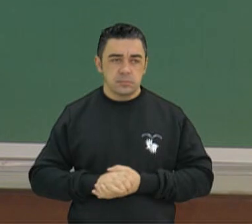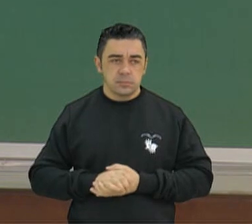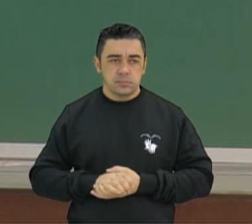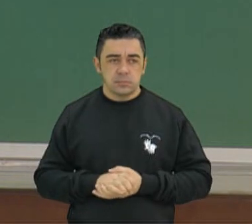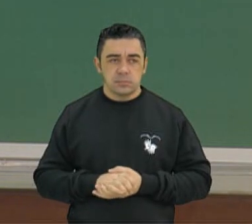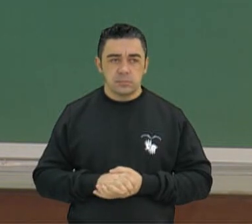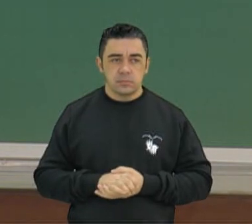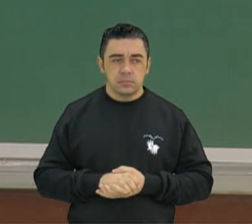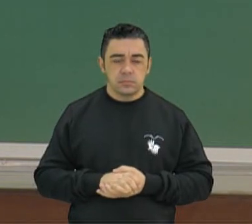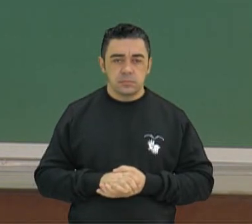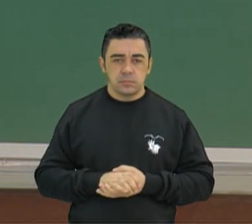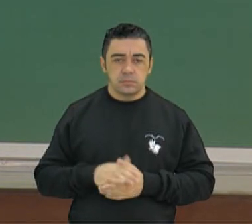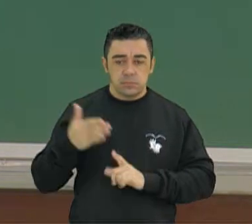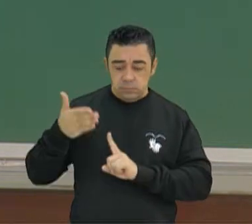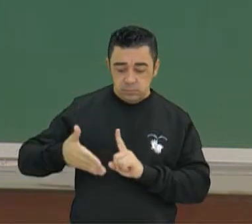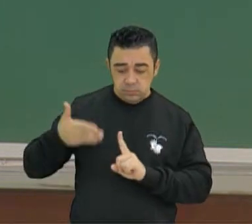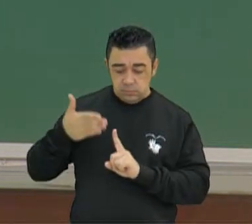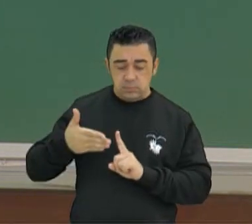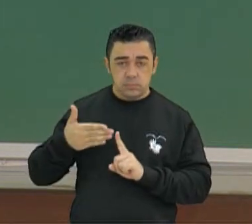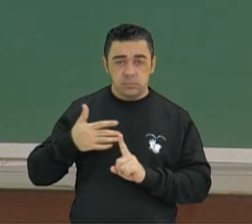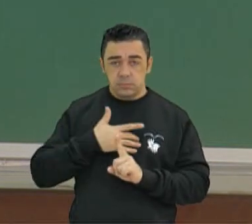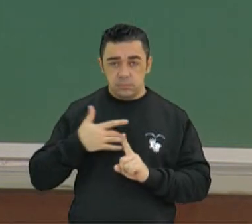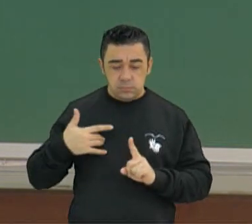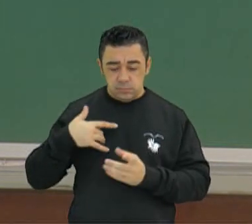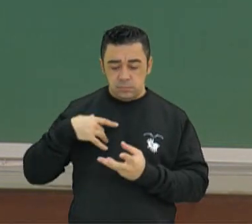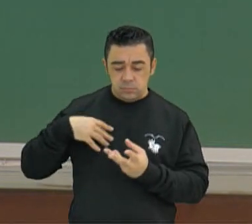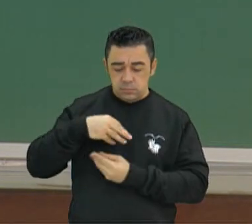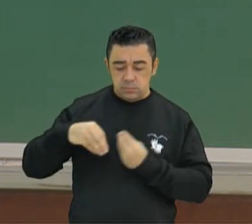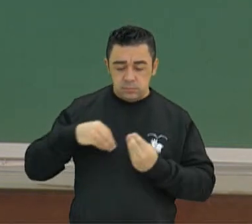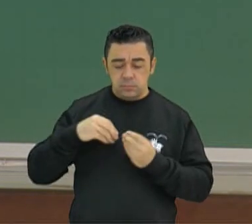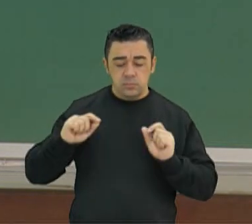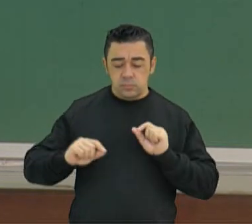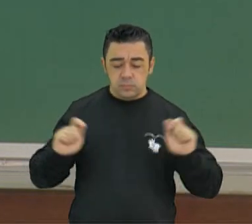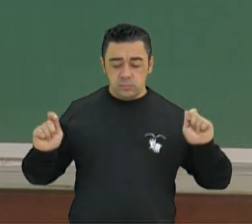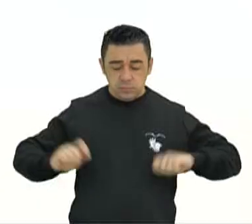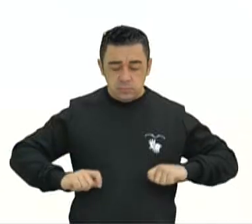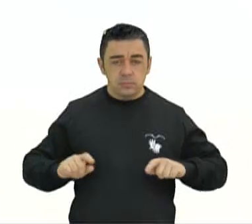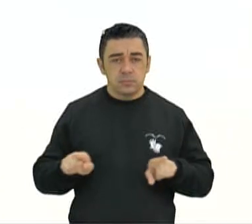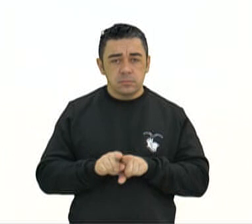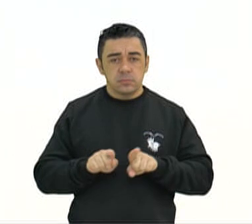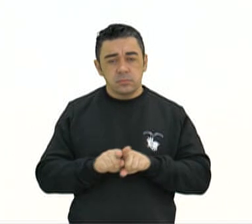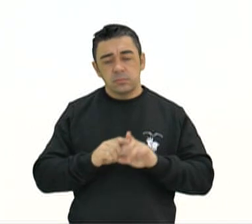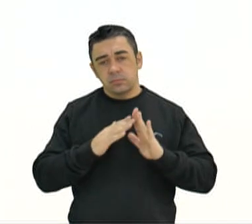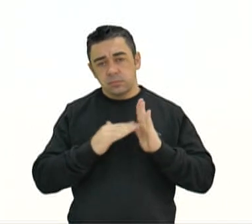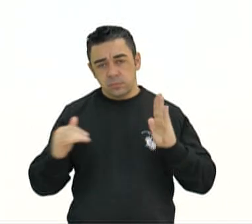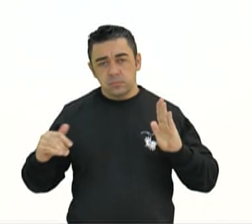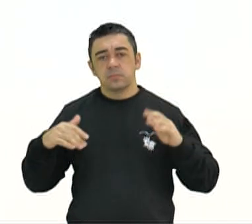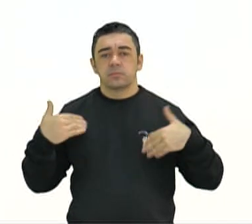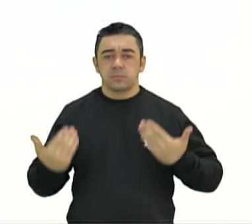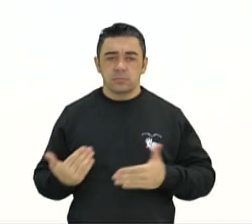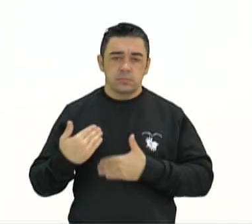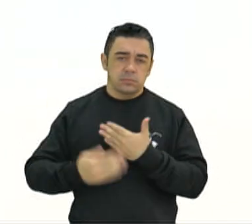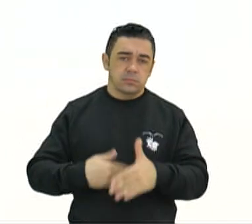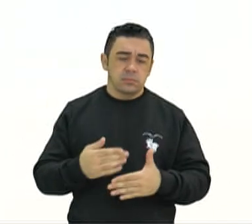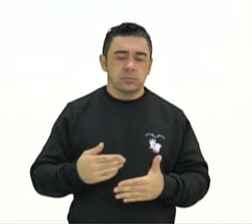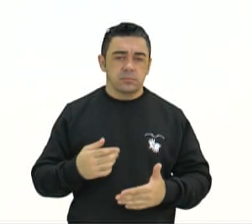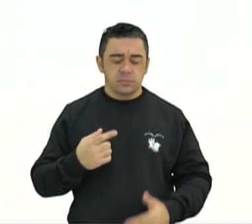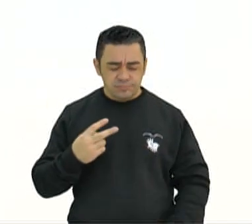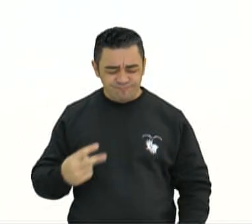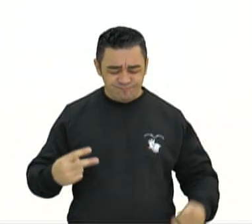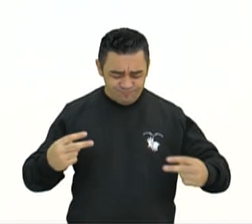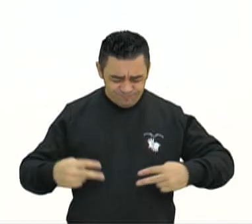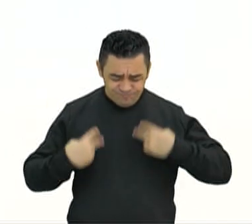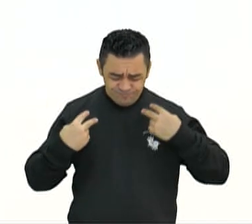O discurso da saúde se misturou ao discurso da aptidão e da estética, e resultou num processo de constante